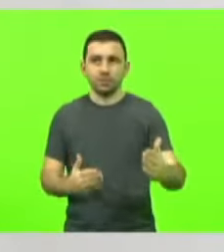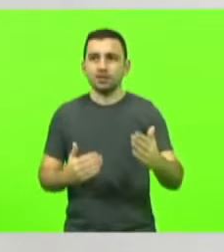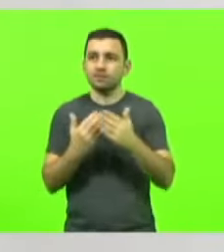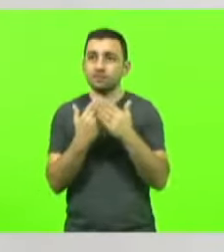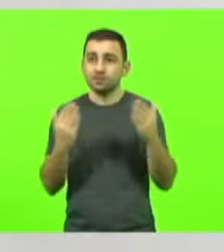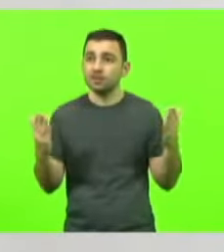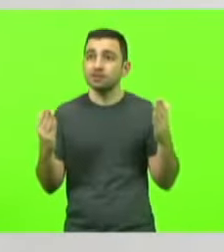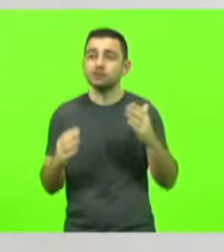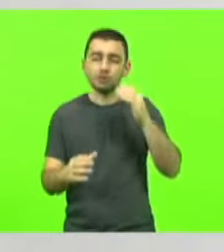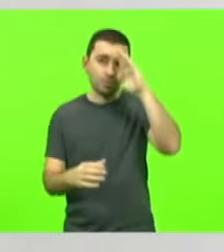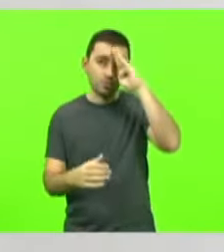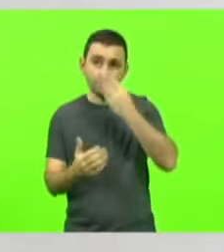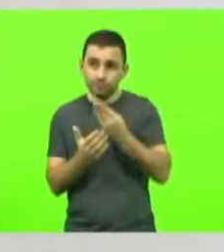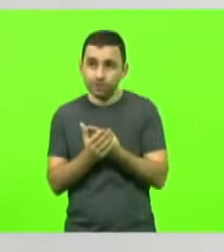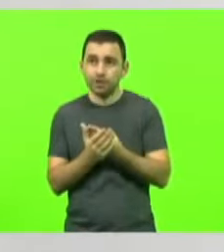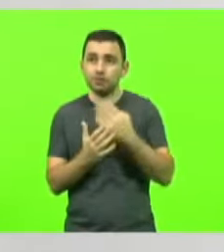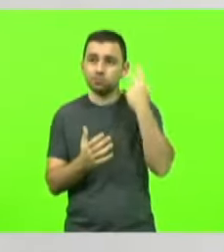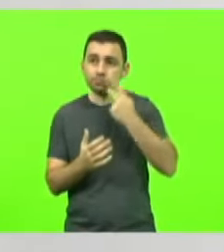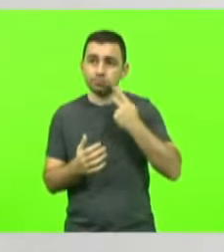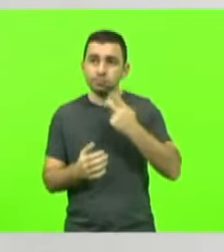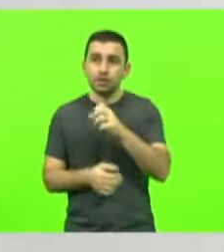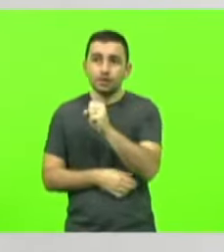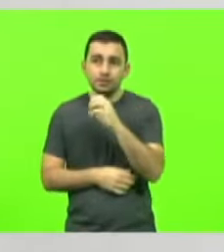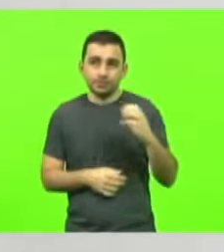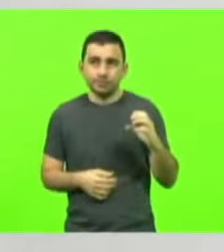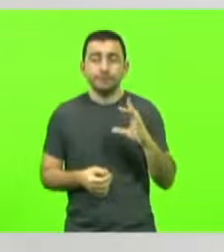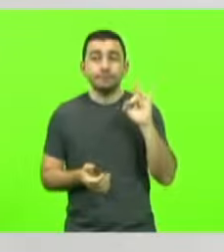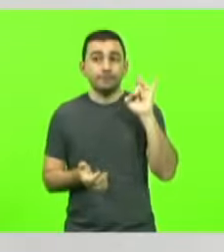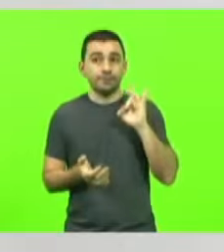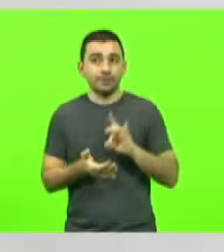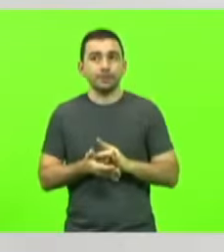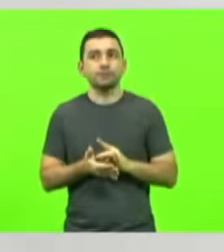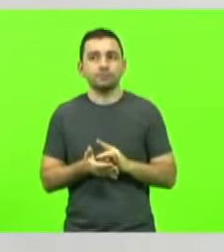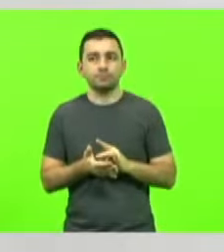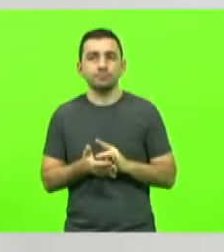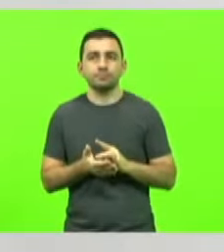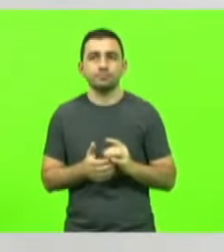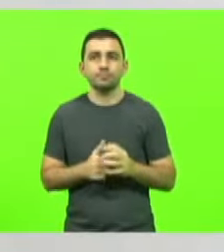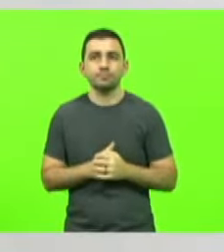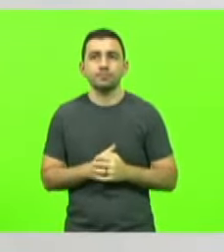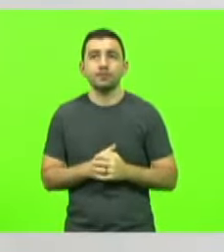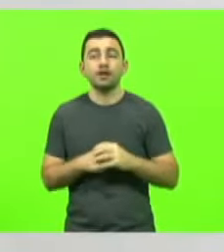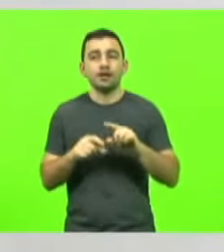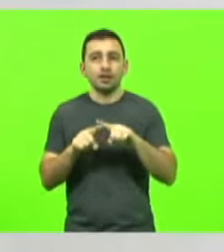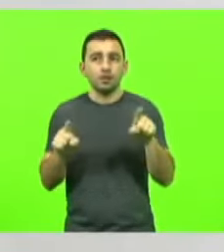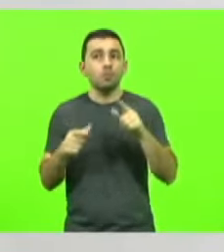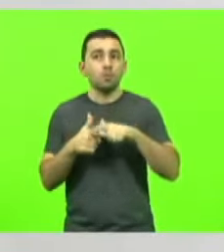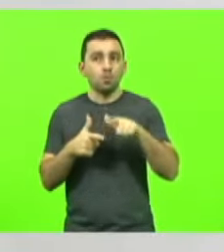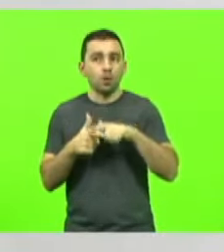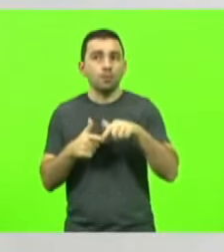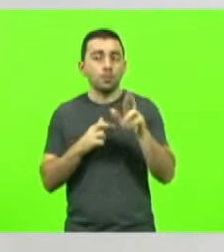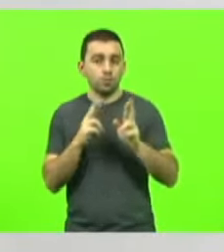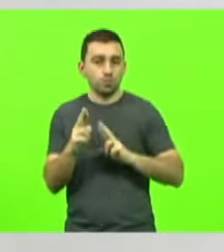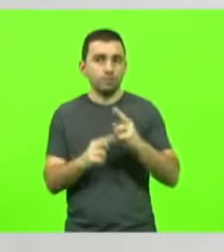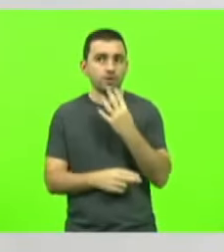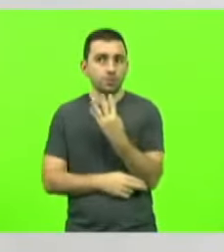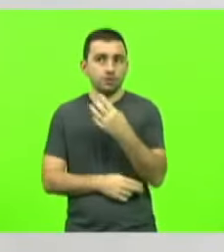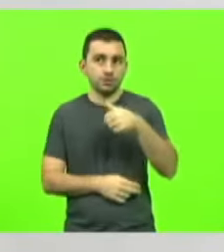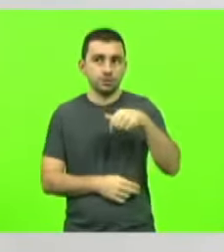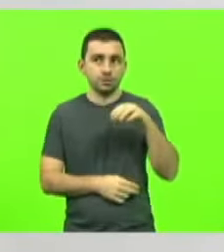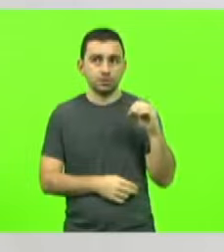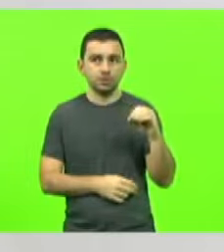que confiam nos políticos catarinenses verdadeiramente comprometidos para que o problema da rodovia 470 seja o mais